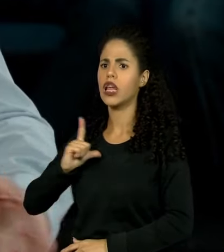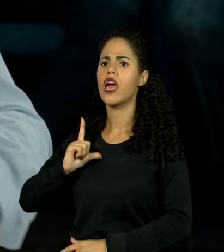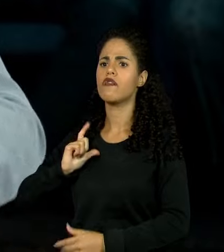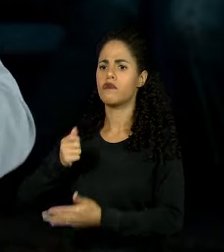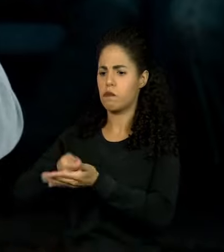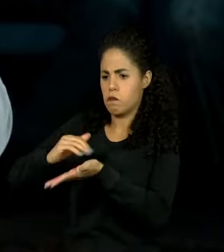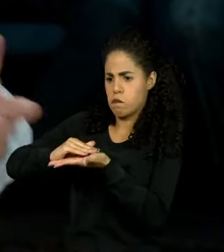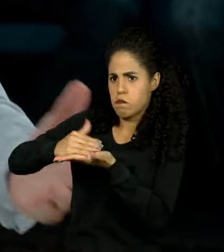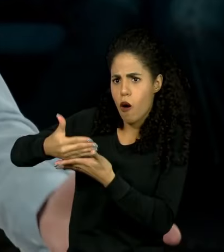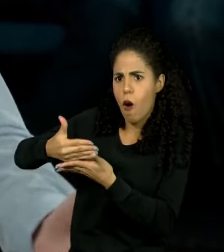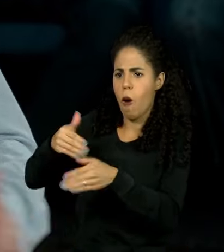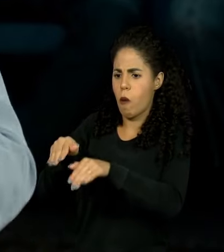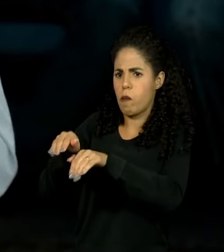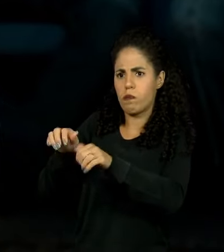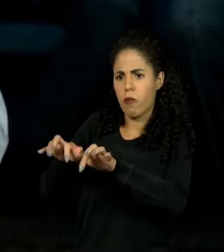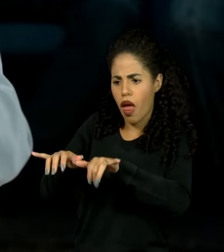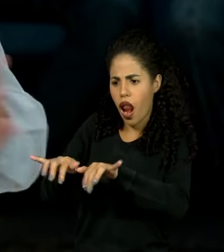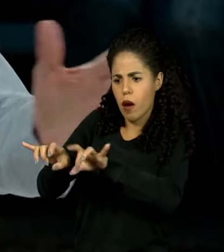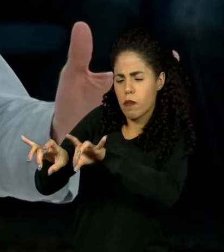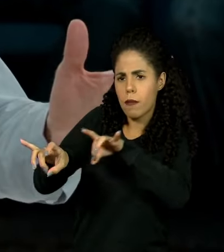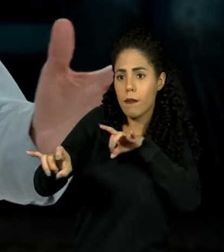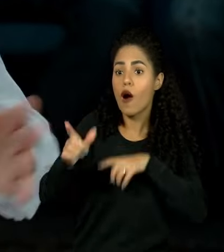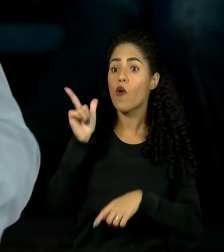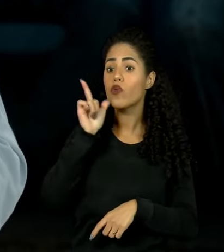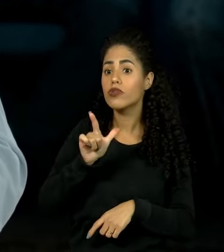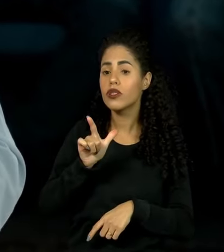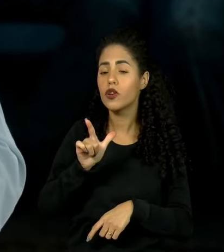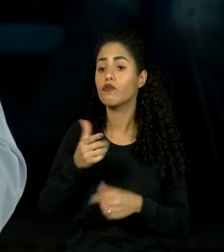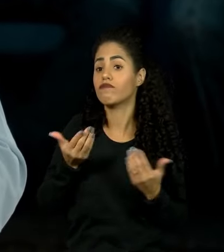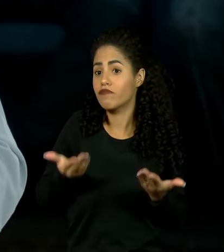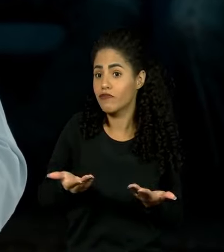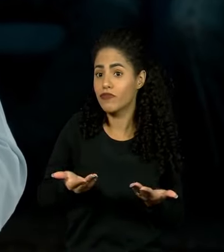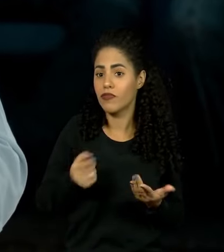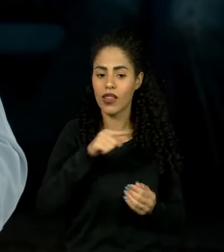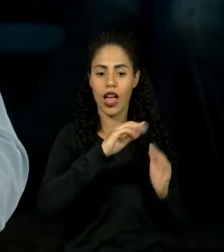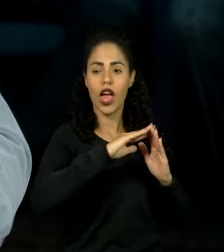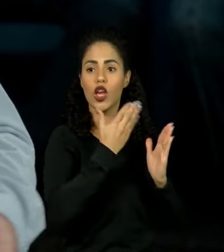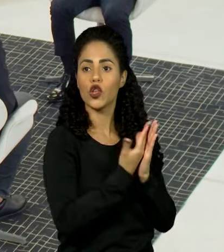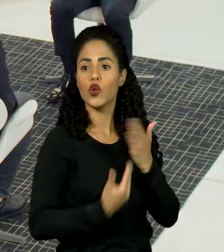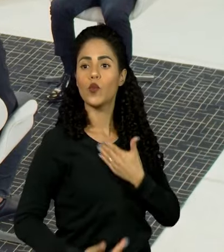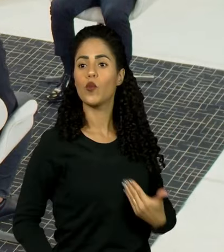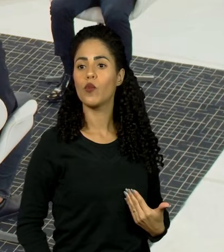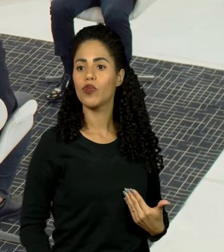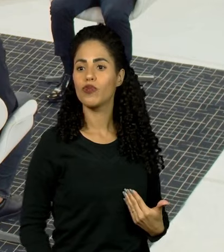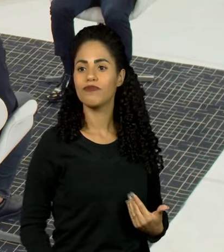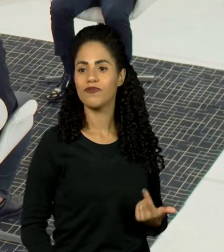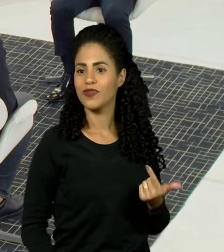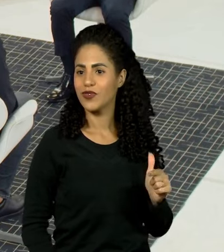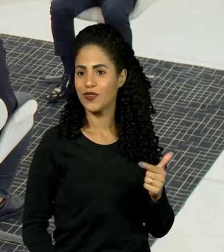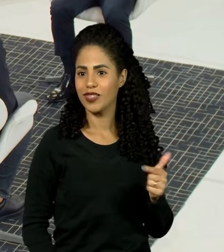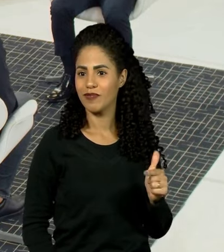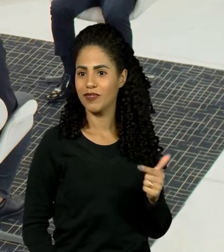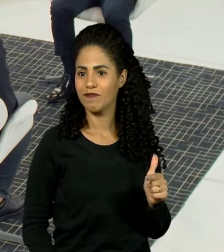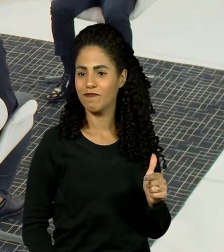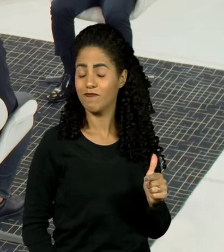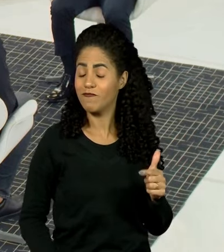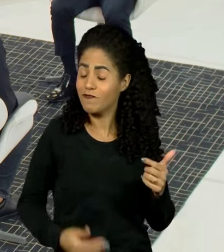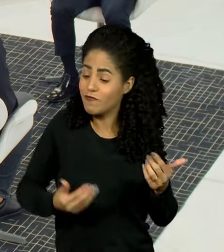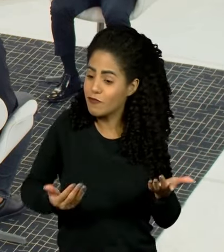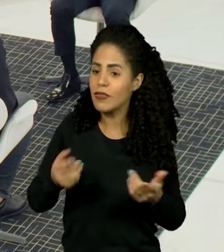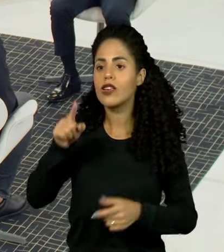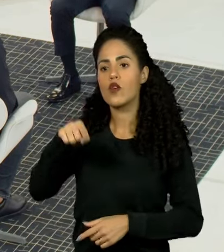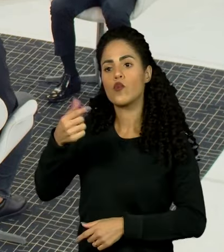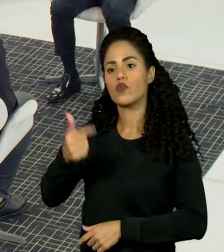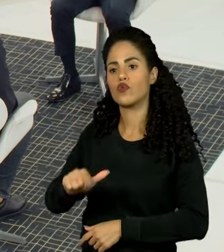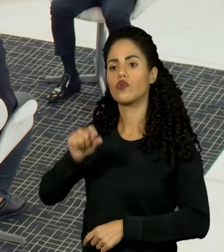remotas síncronas rapidamente né e e e o ensino público público não não teve Ou seja você de novo